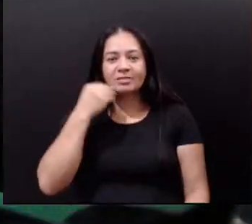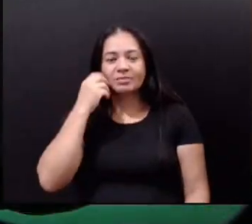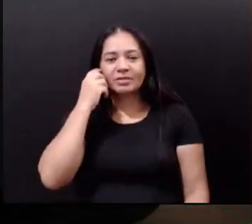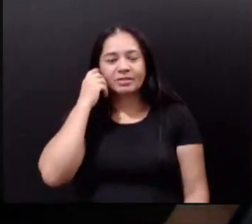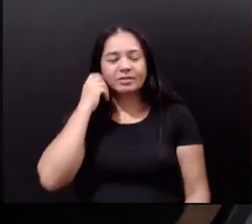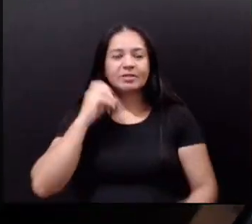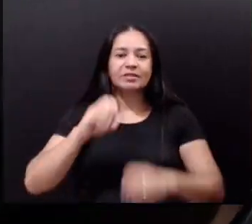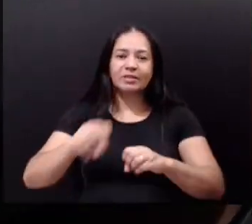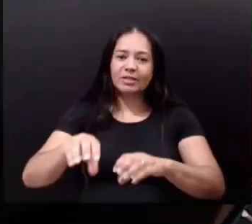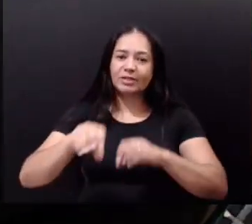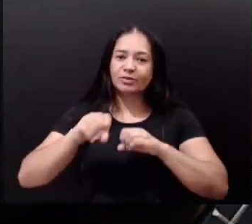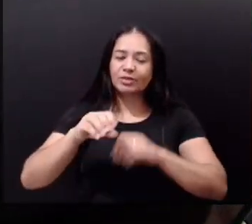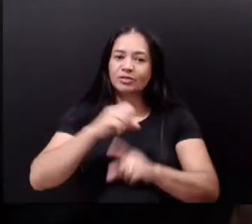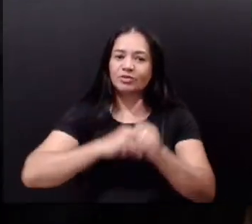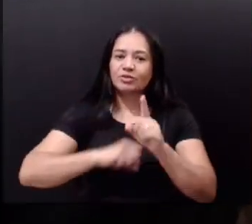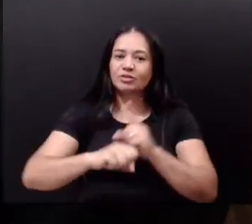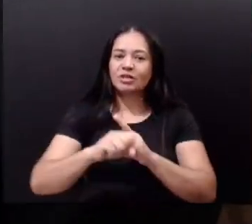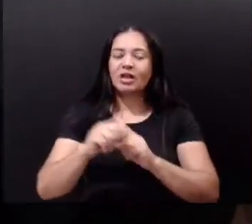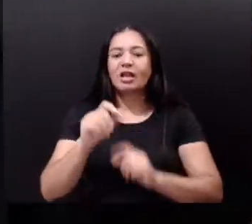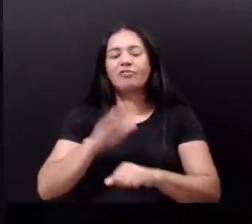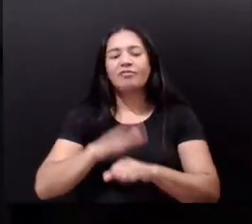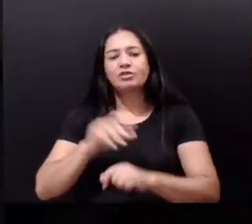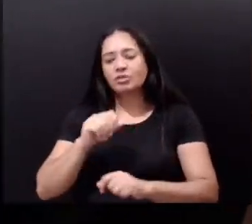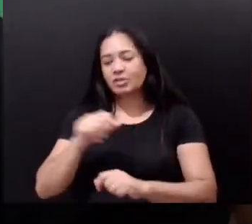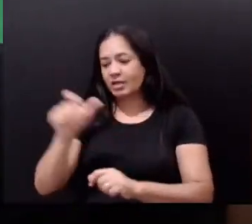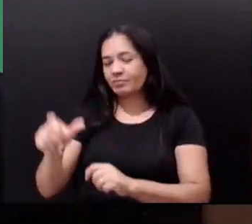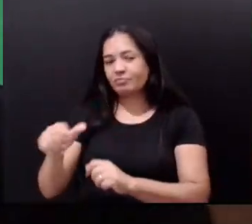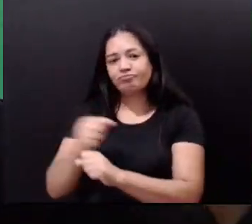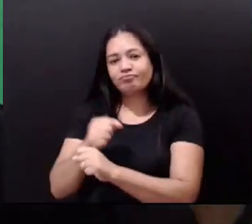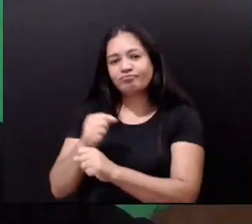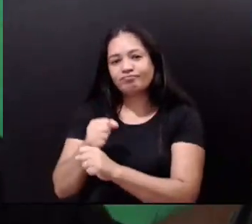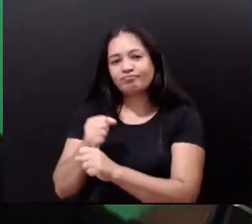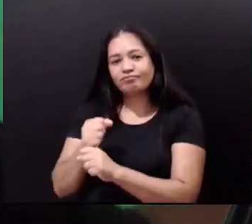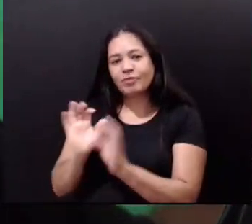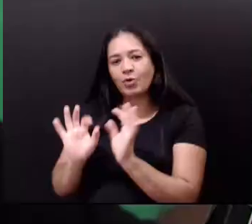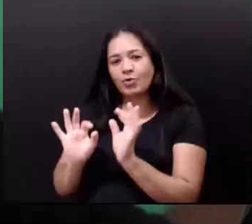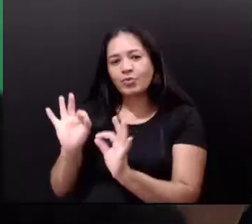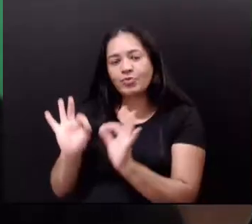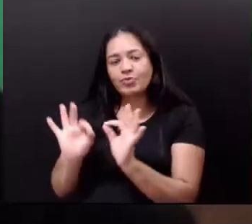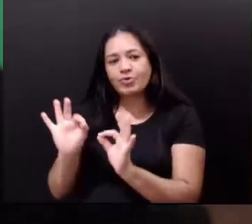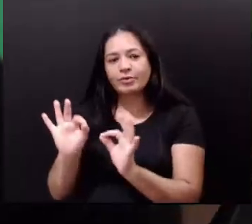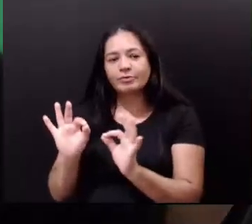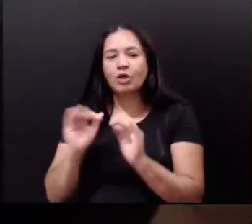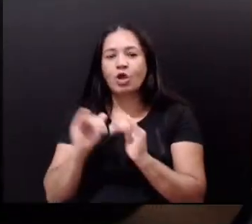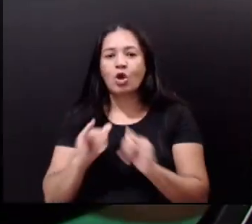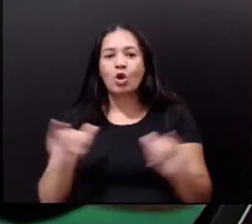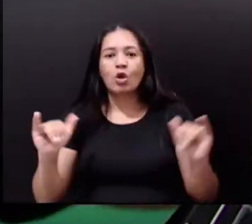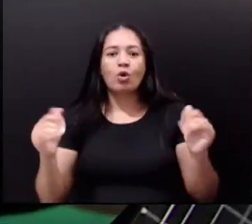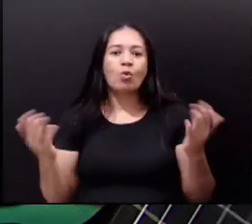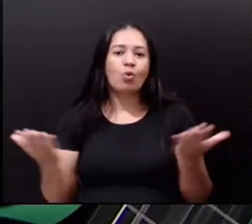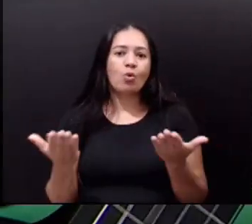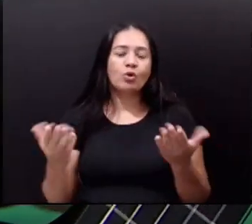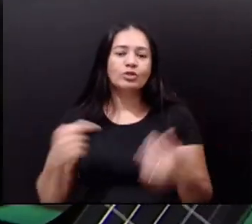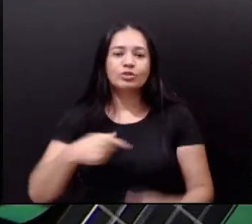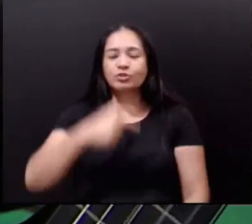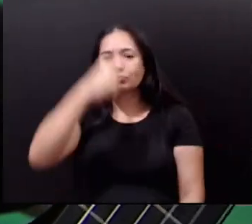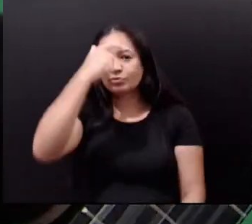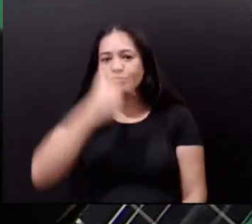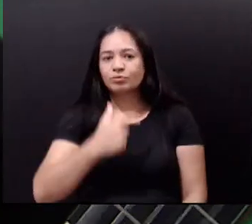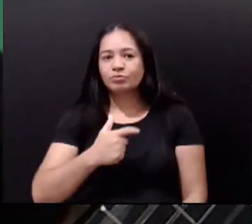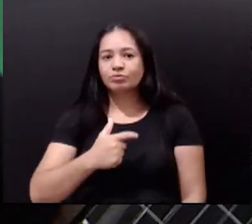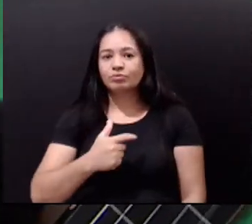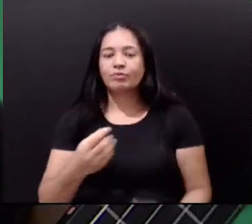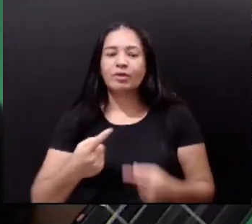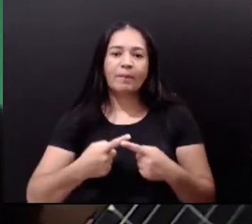constrói a pessoa. Então, posso dizer que hoje eu sou o que sou por conta da